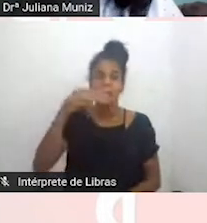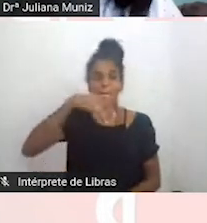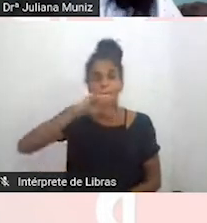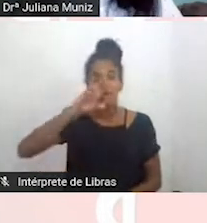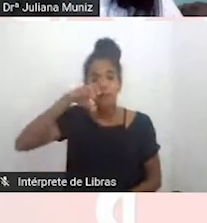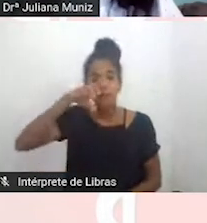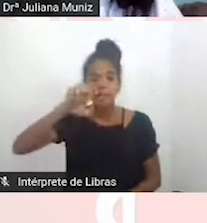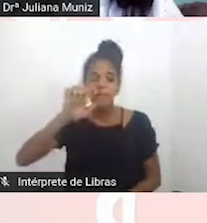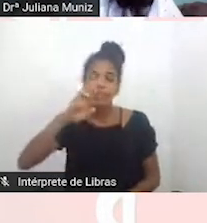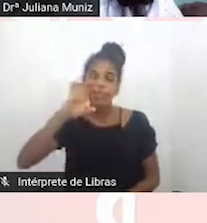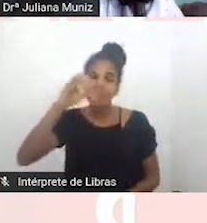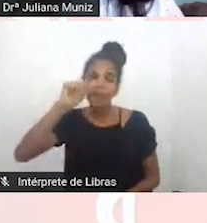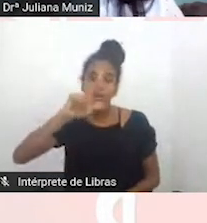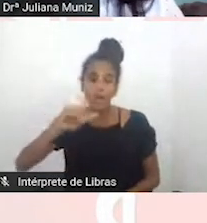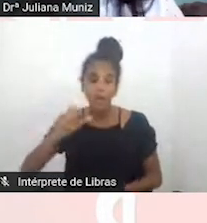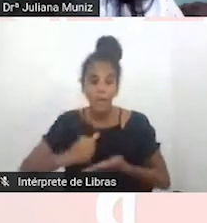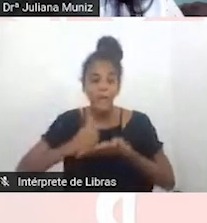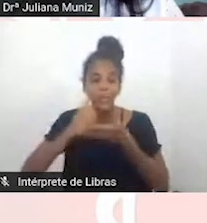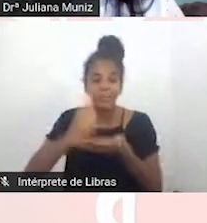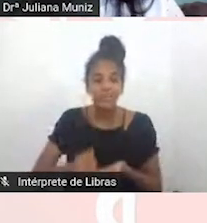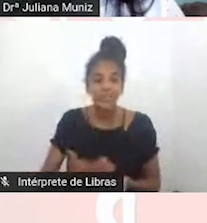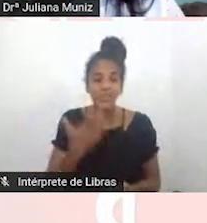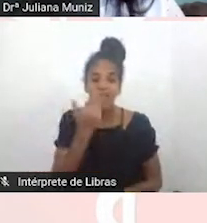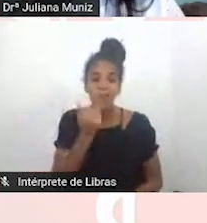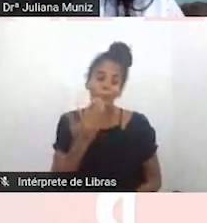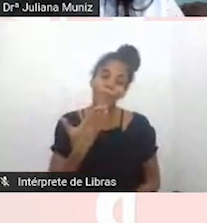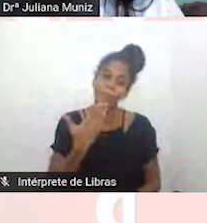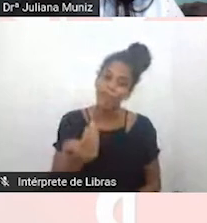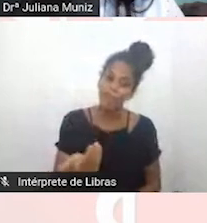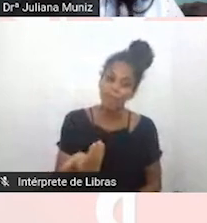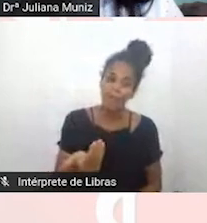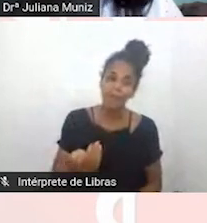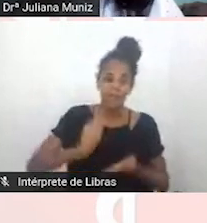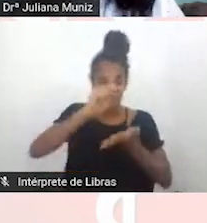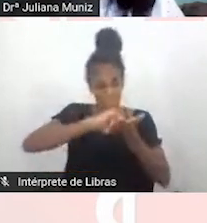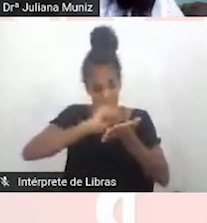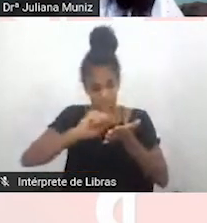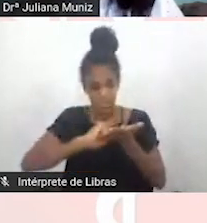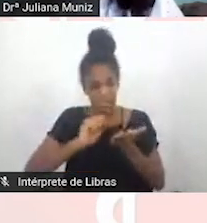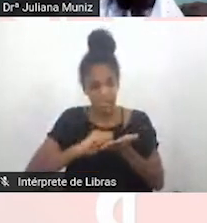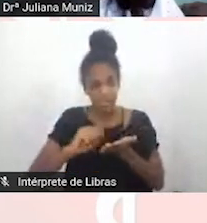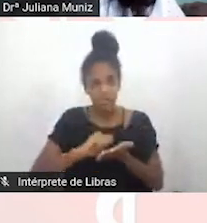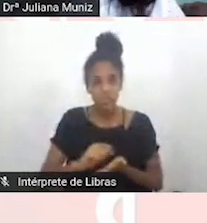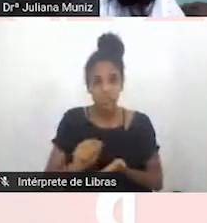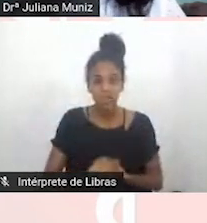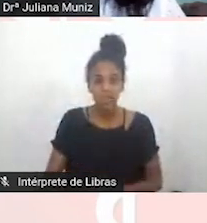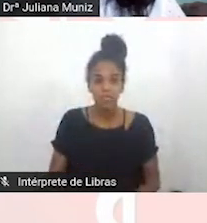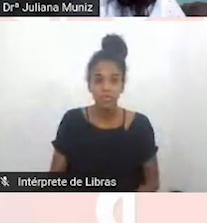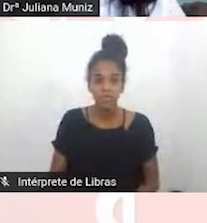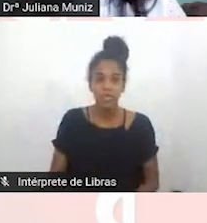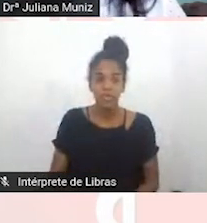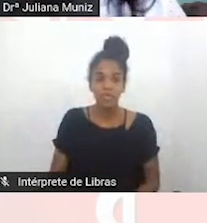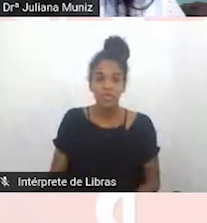alimentarem realmente melhor, a gente prescreve, assim, numa dose padrão, né, para que não dê hipervitaminose nem nada, e